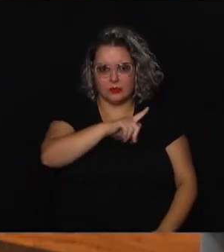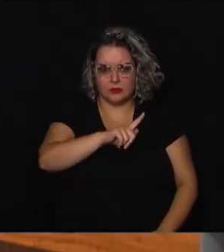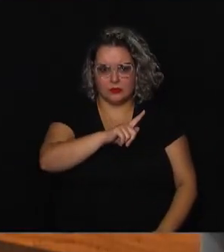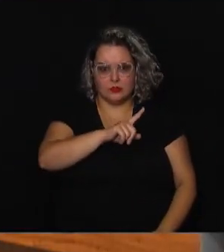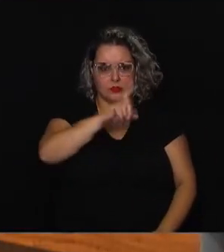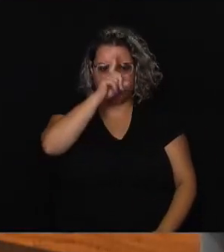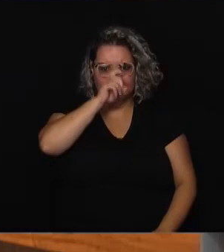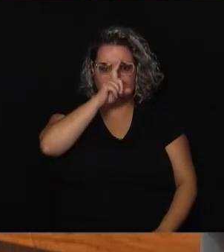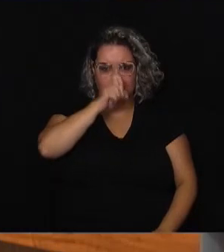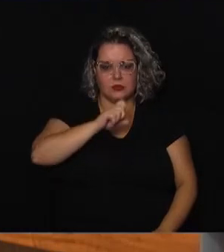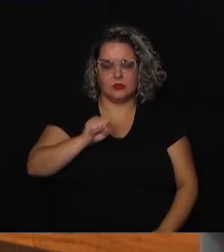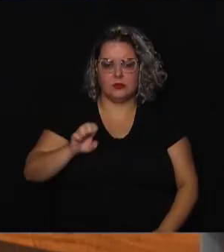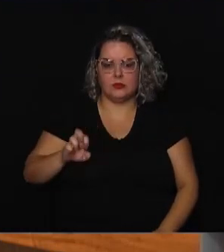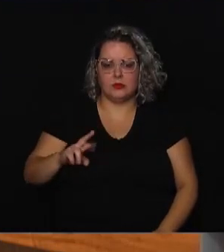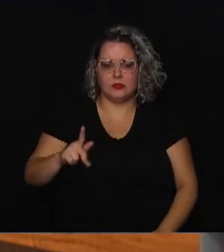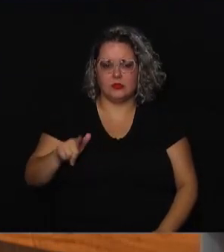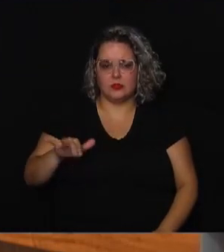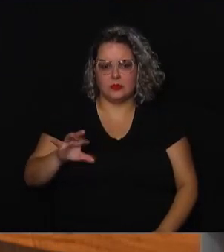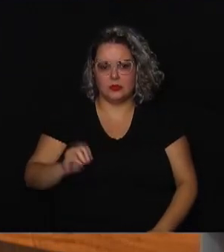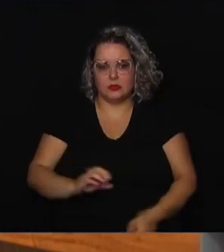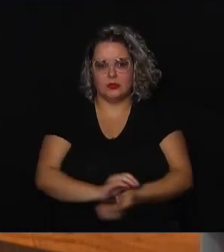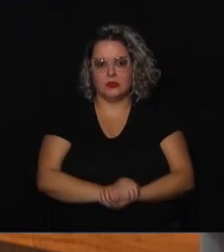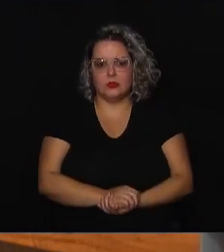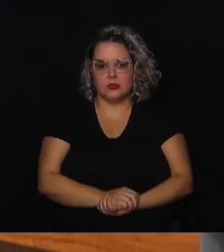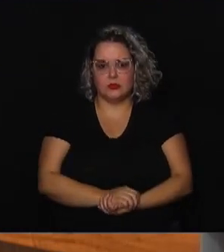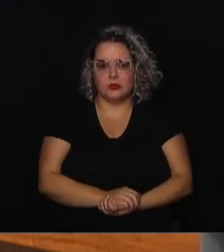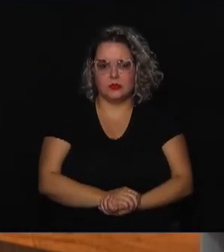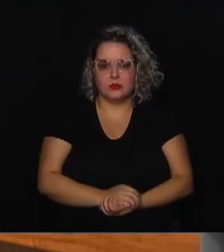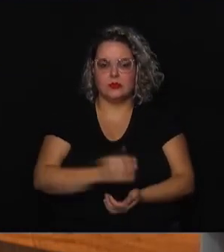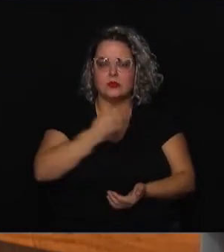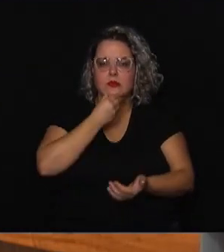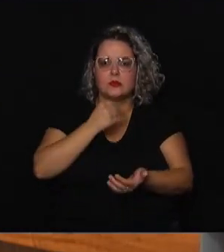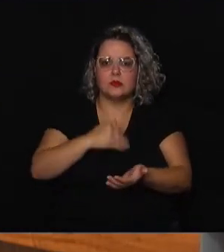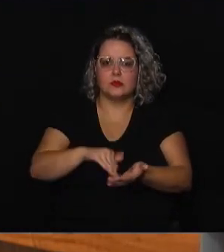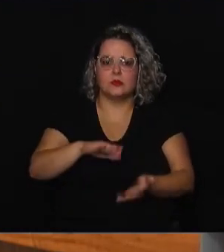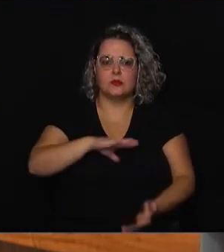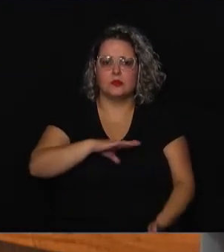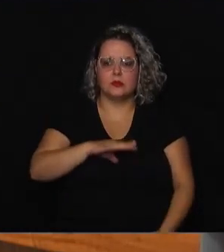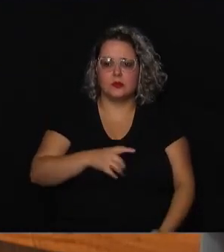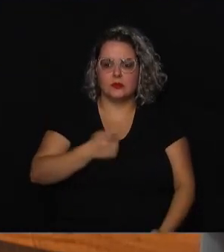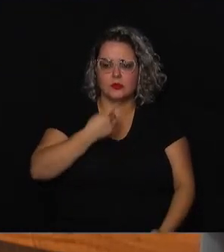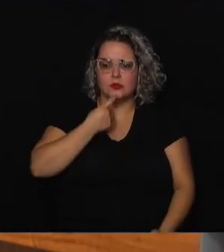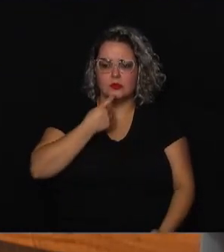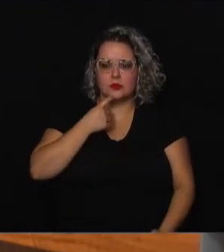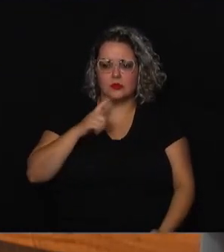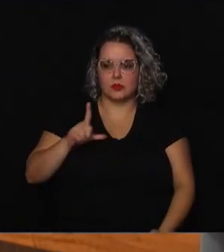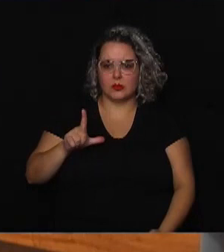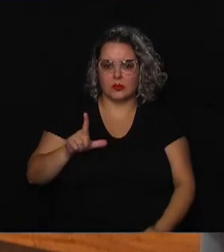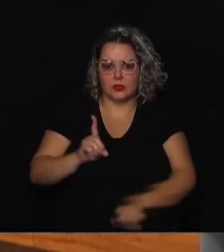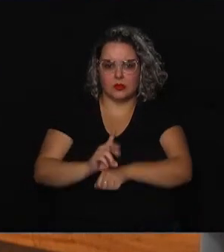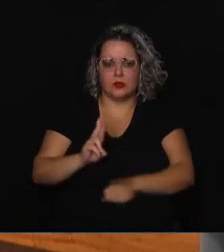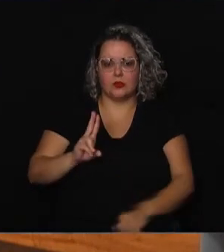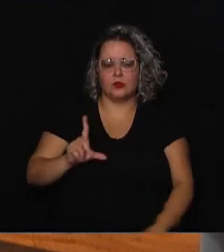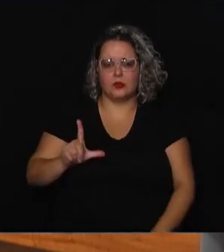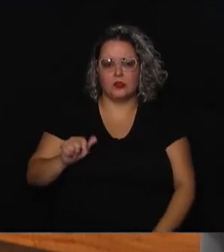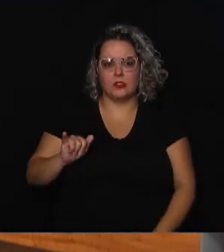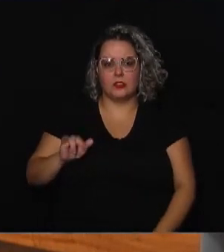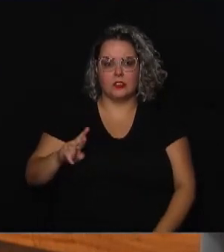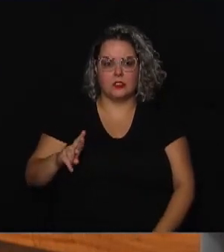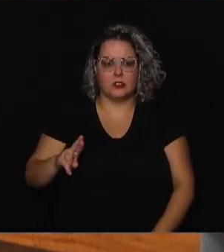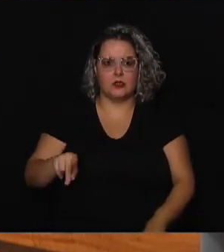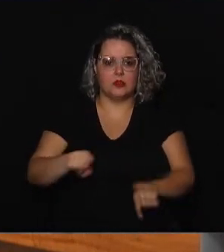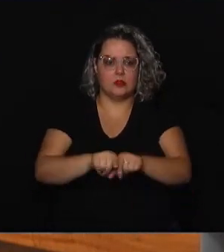bem-vindo. Ao nosso secretário municipal de saúde, o doutor Lair Zambon. Também a